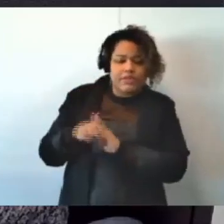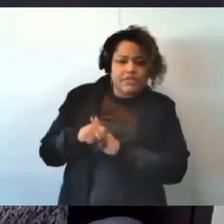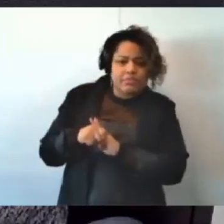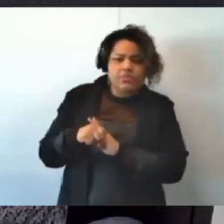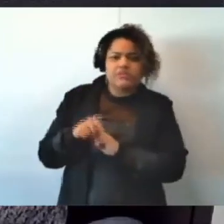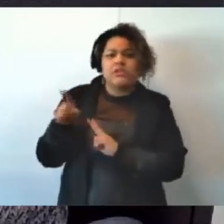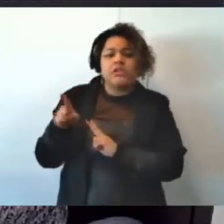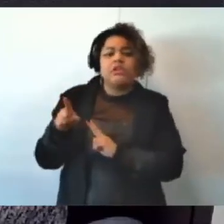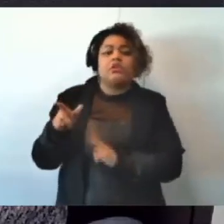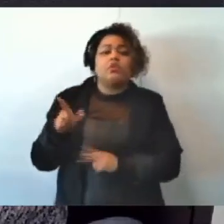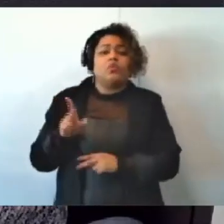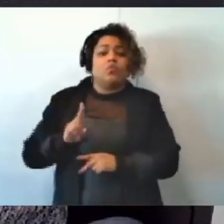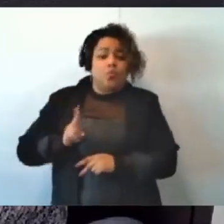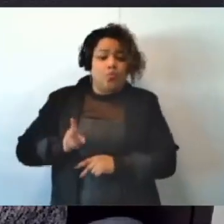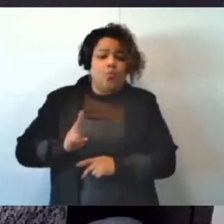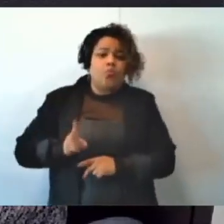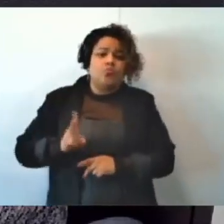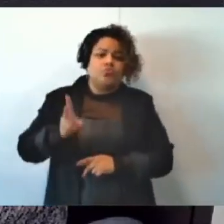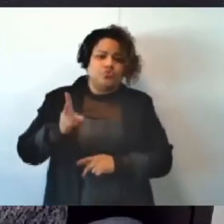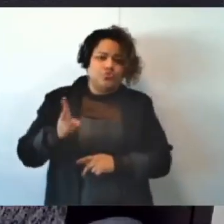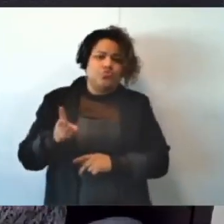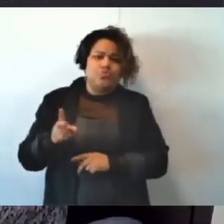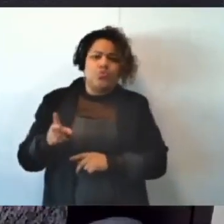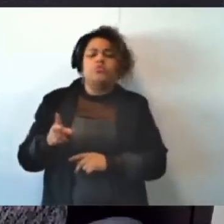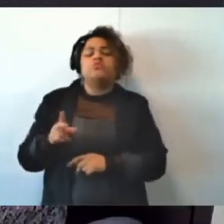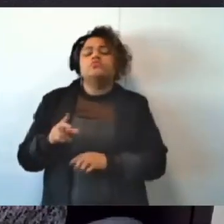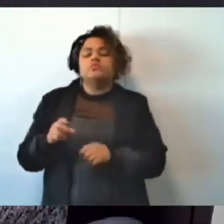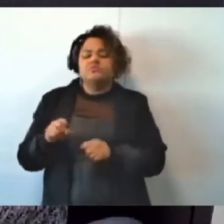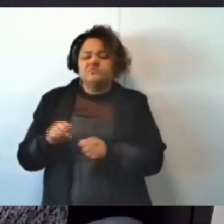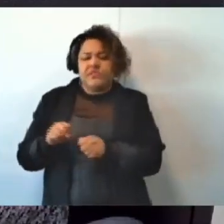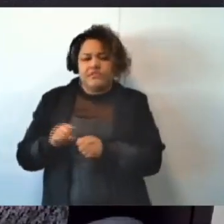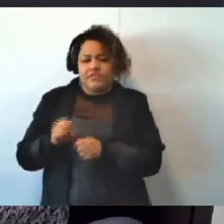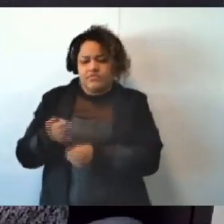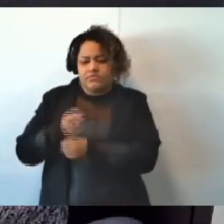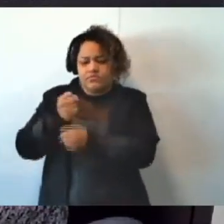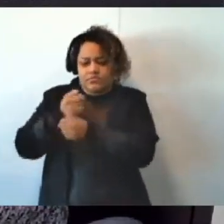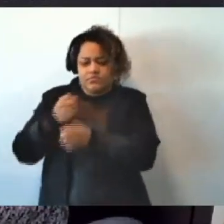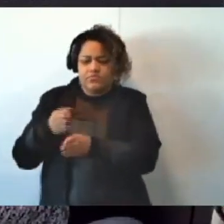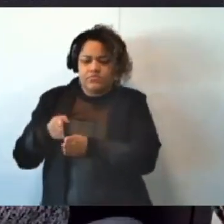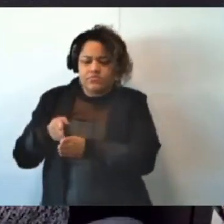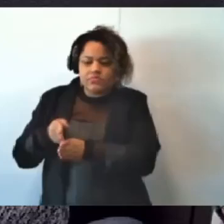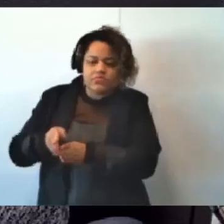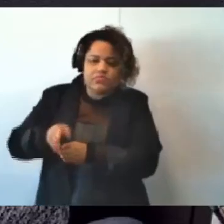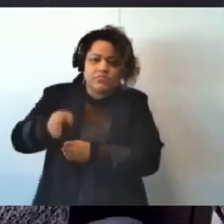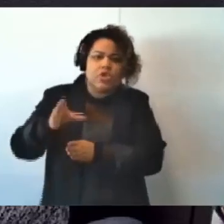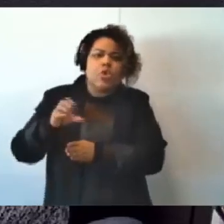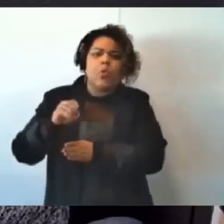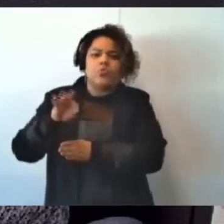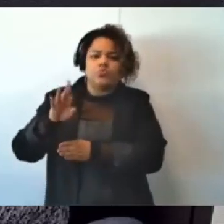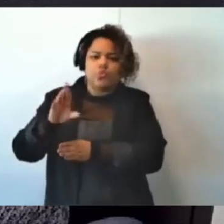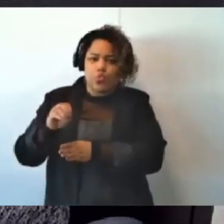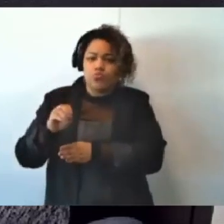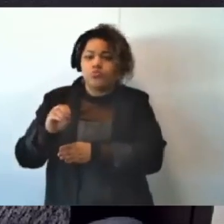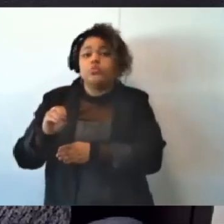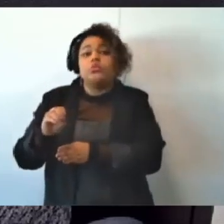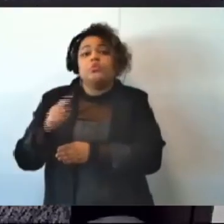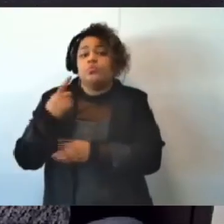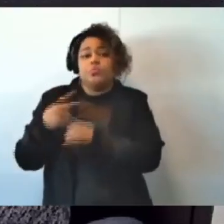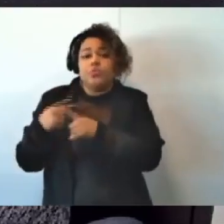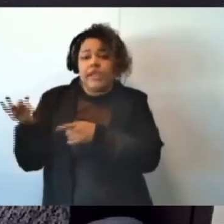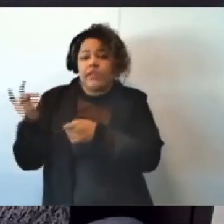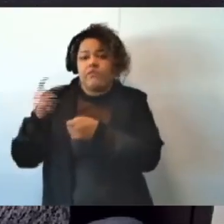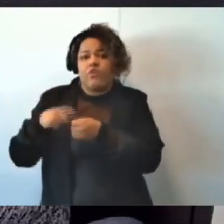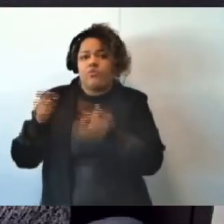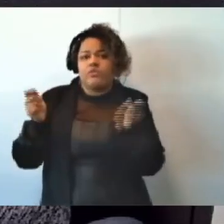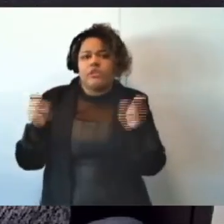extensão no passeio central da Contorno, justamente para impedir que o trânsito voltasse a fluir normalmente. E essa